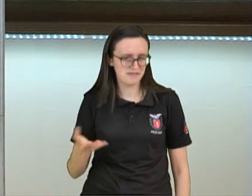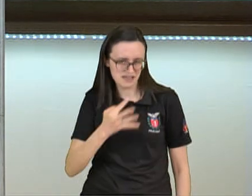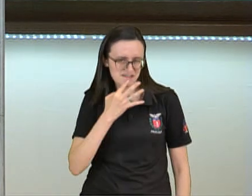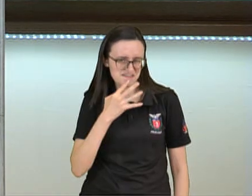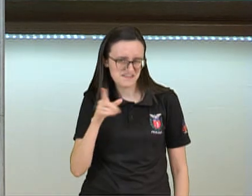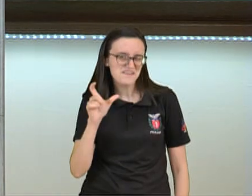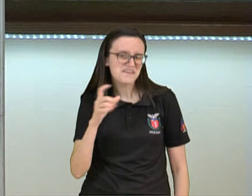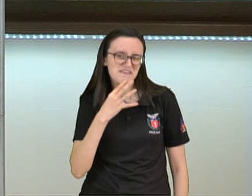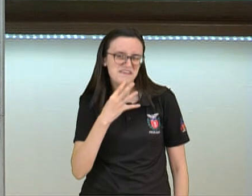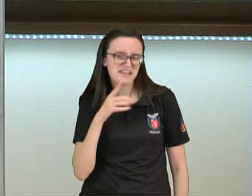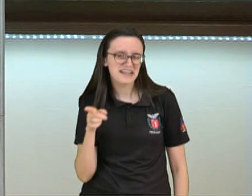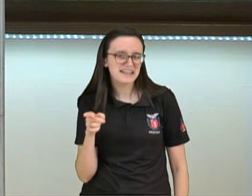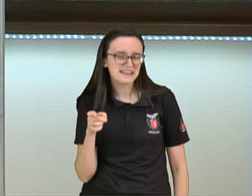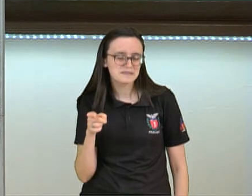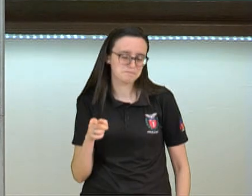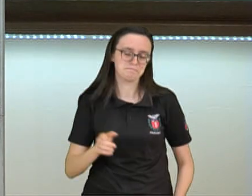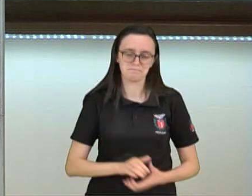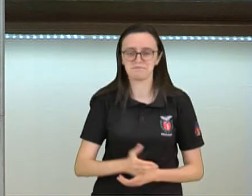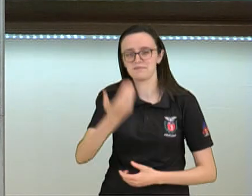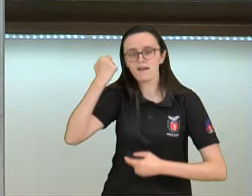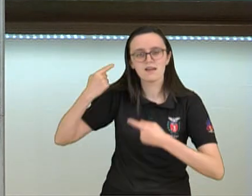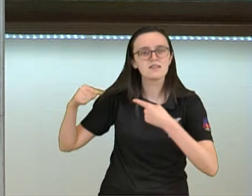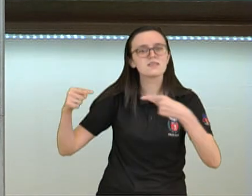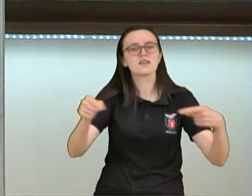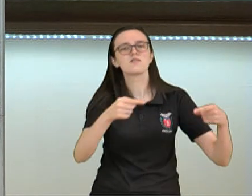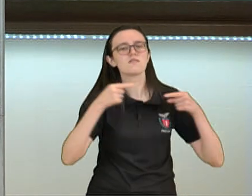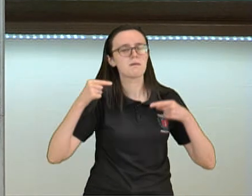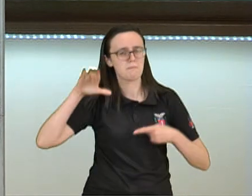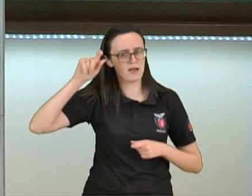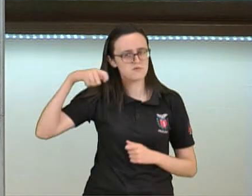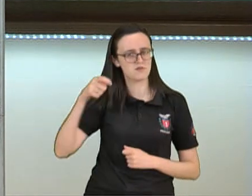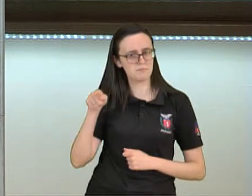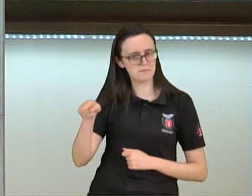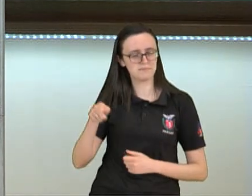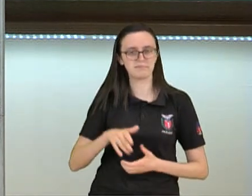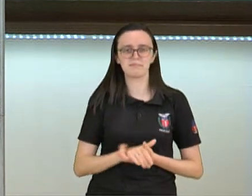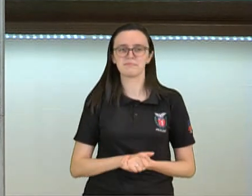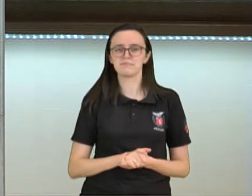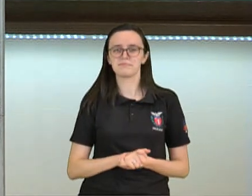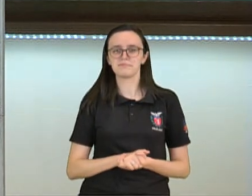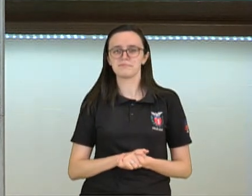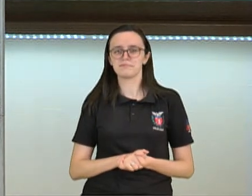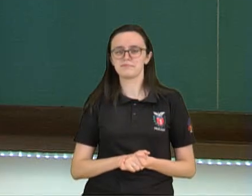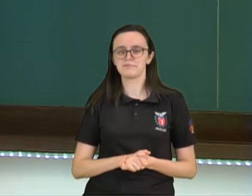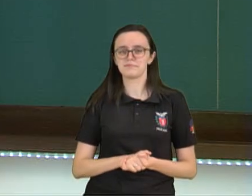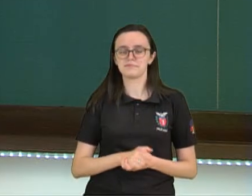essa palavra? Vamos discutir e conversar um pouquinho sobre ela?